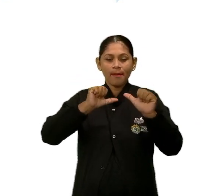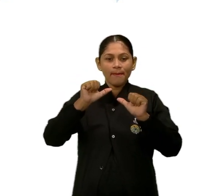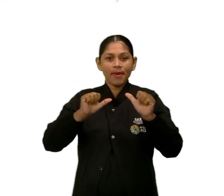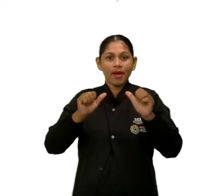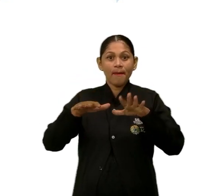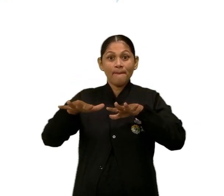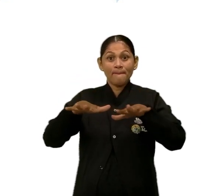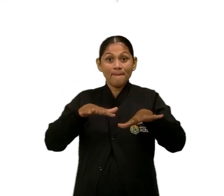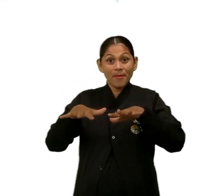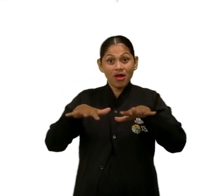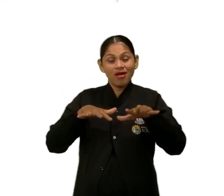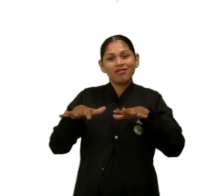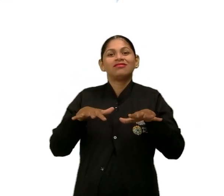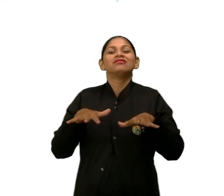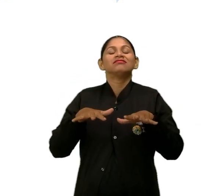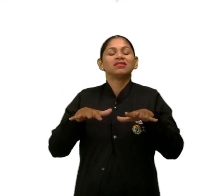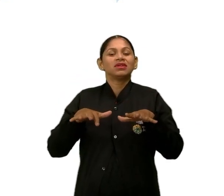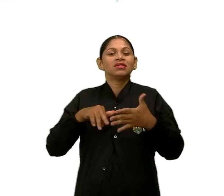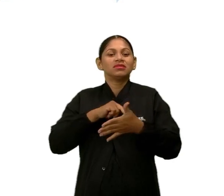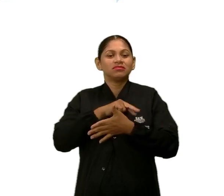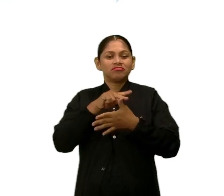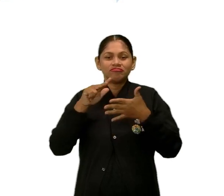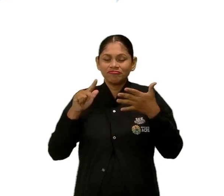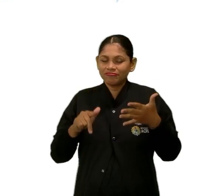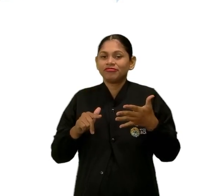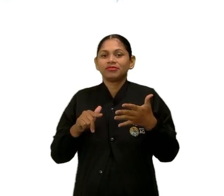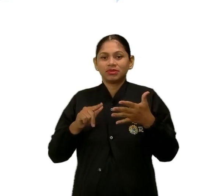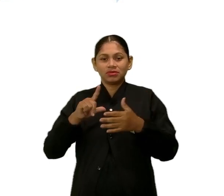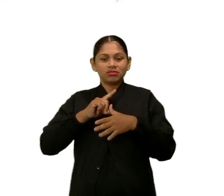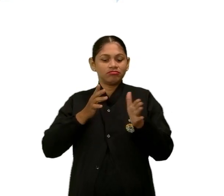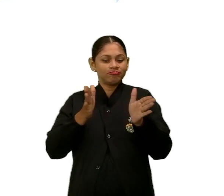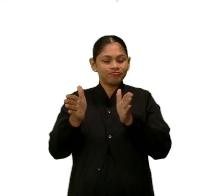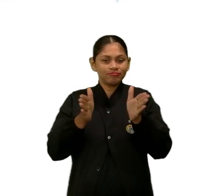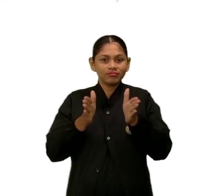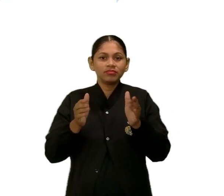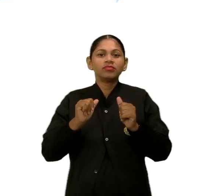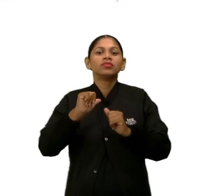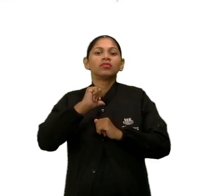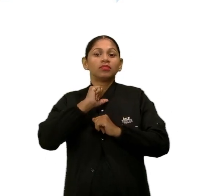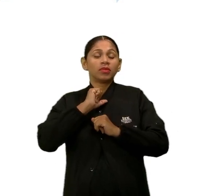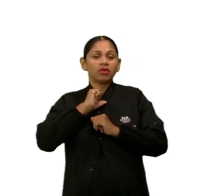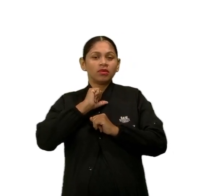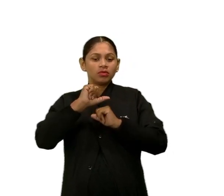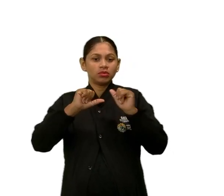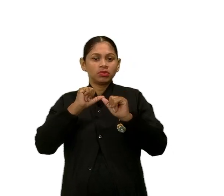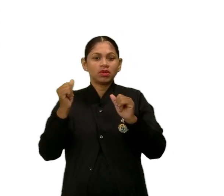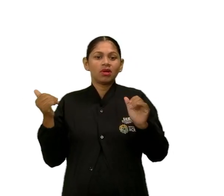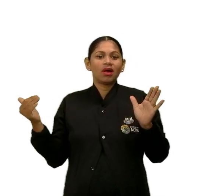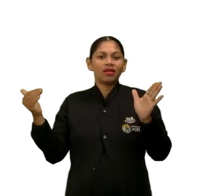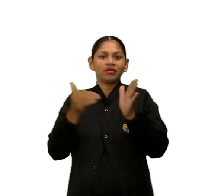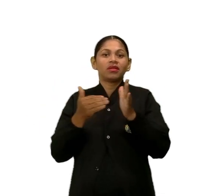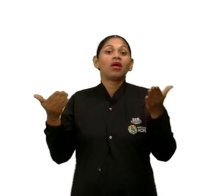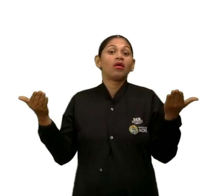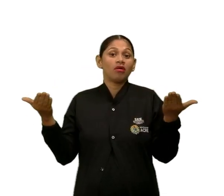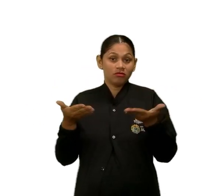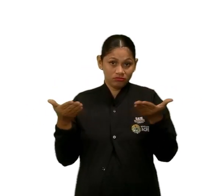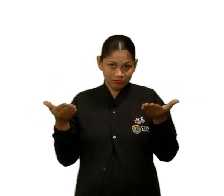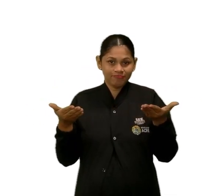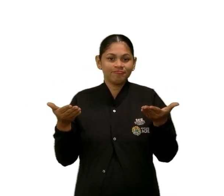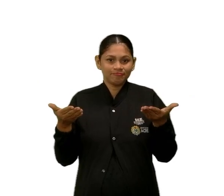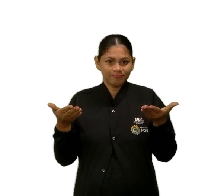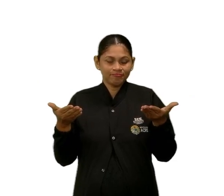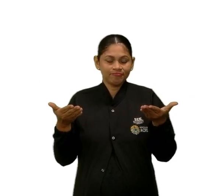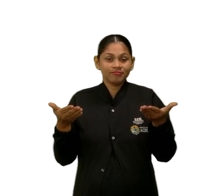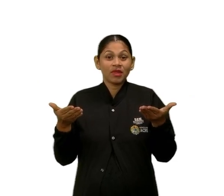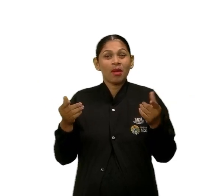os streaming, né, que você também pode ter acesso. Então, foram muitas mudanças para chegar até aqui.